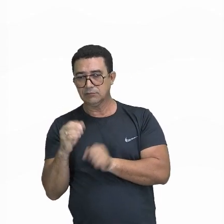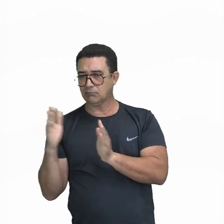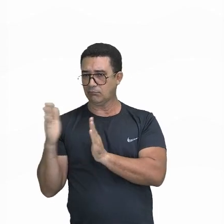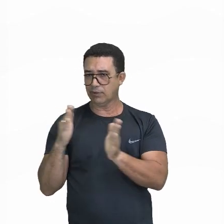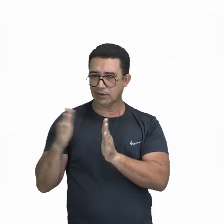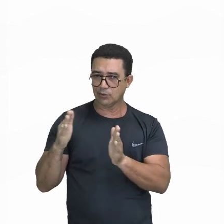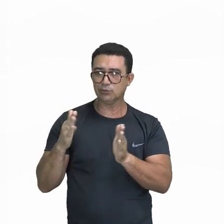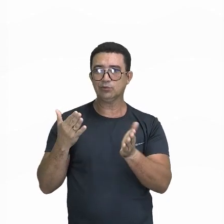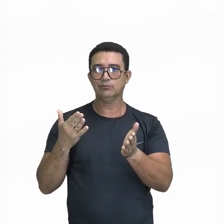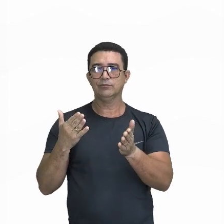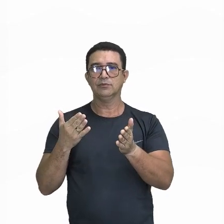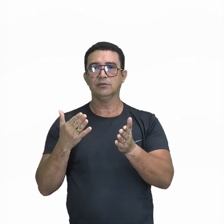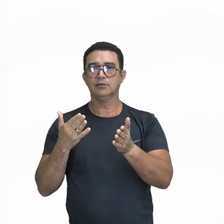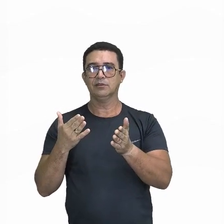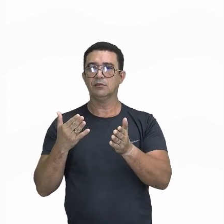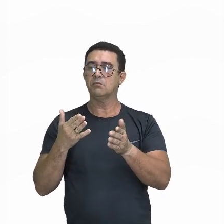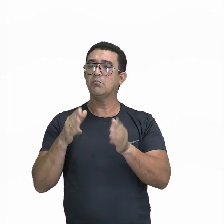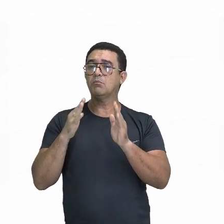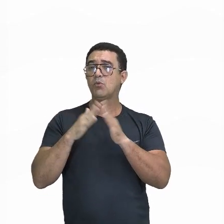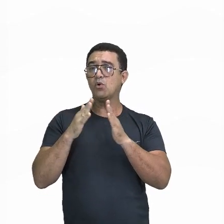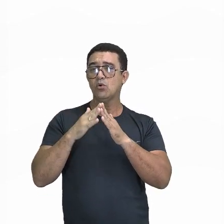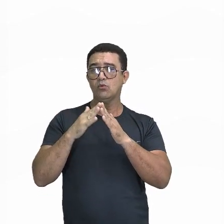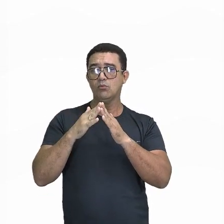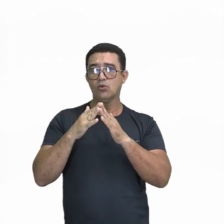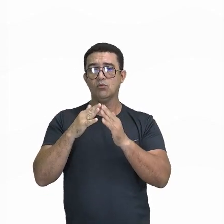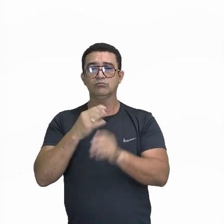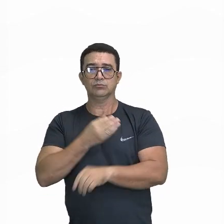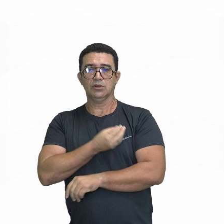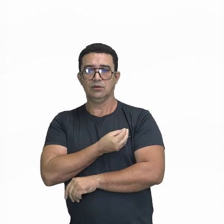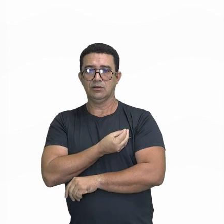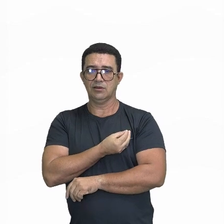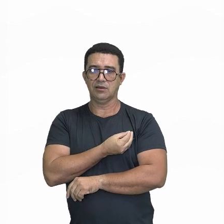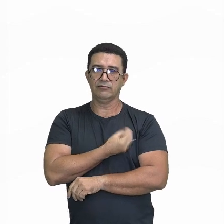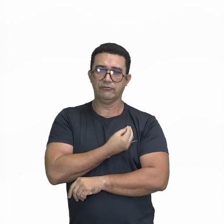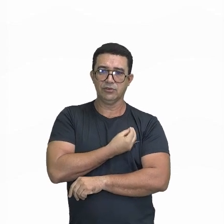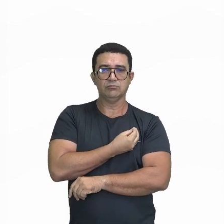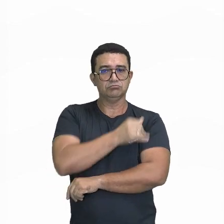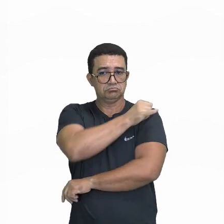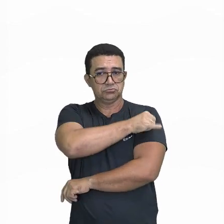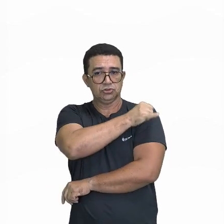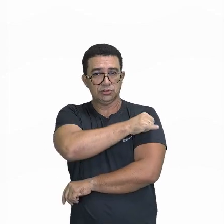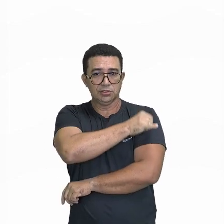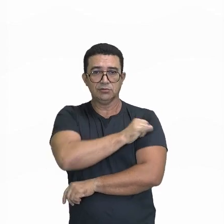juntamente com o grupo Frente do Rio de Janeiro, passou a integrar um movimento